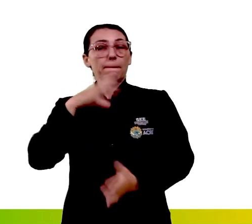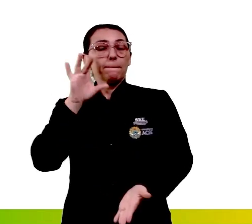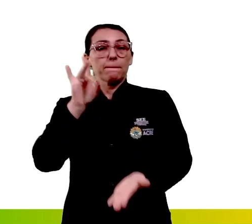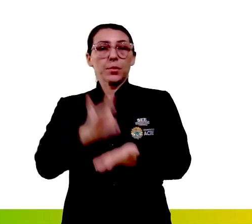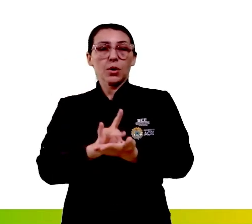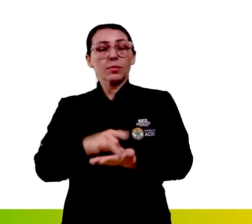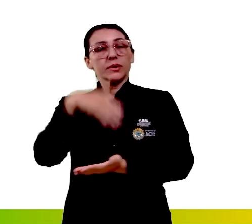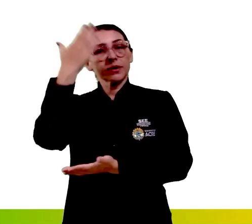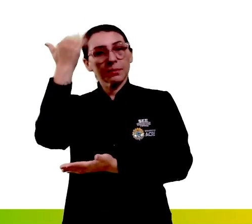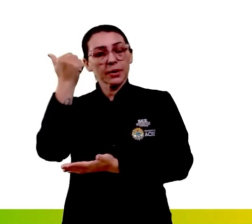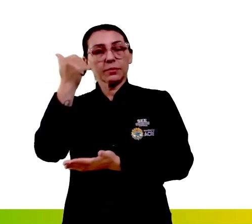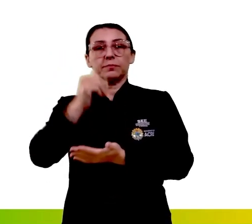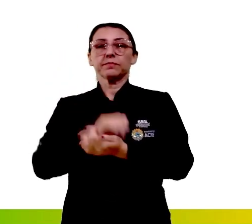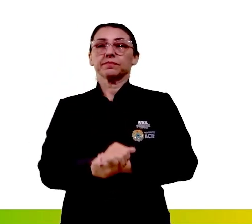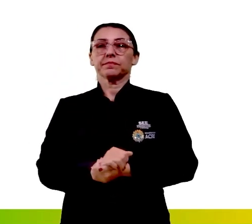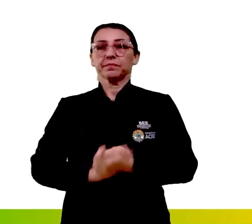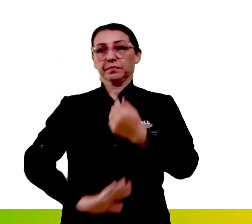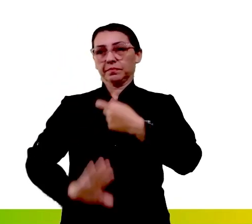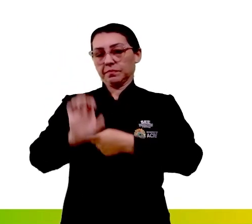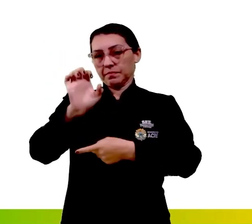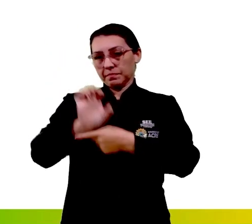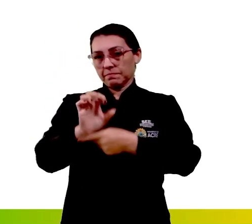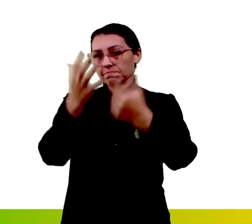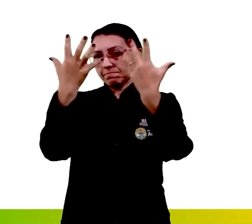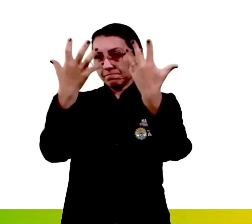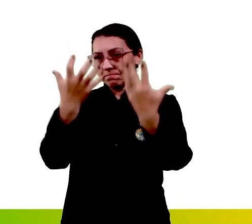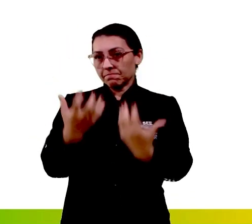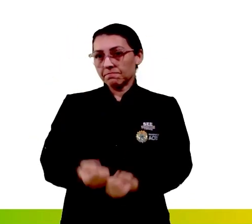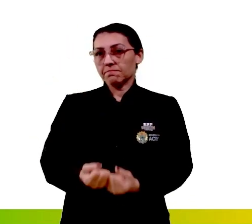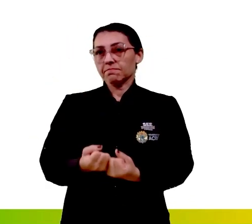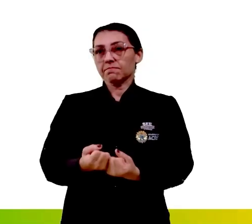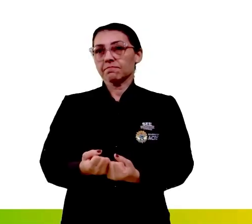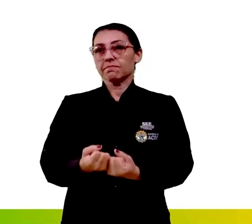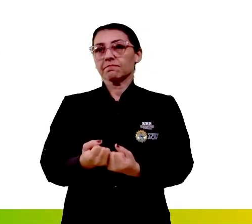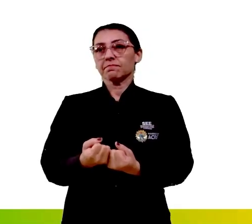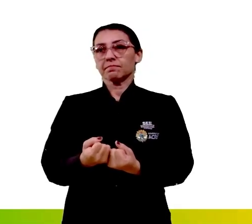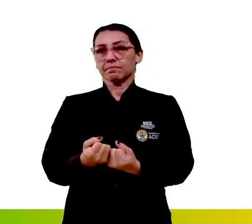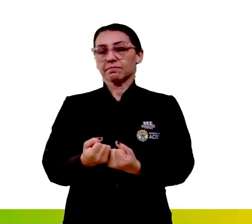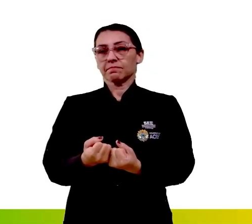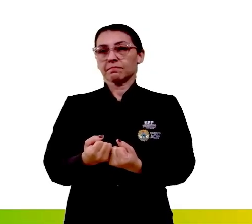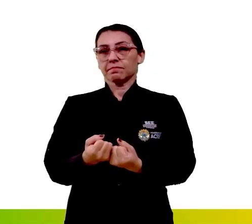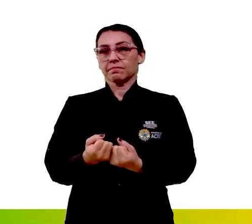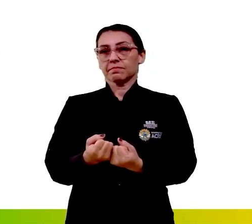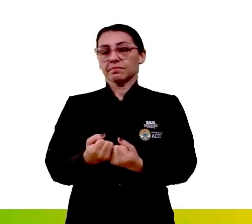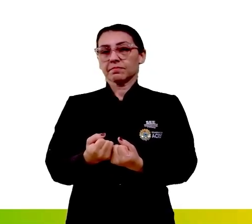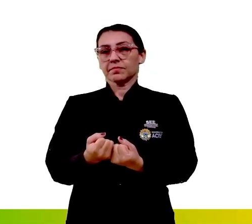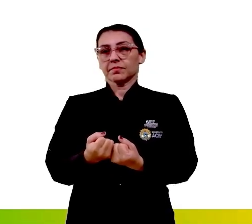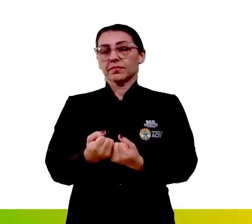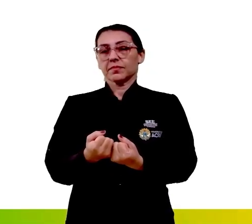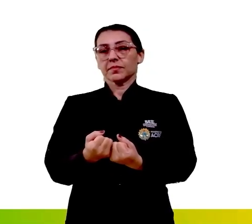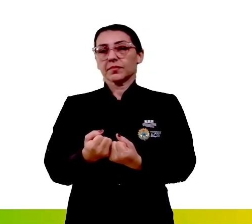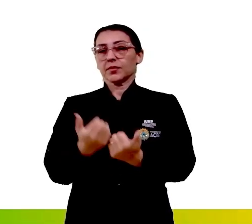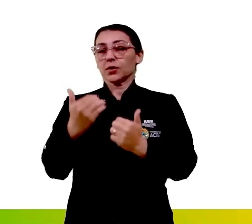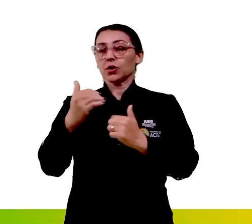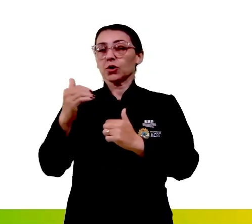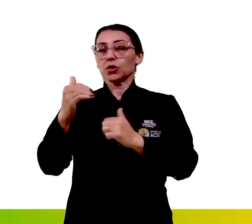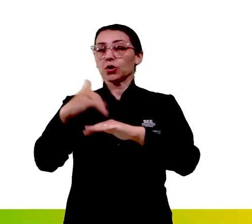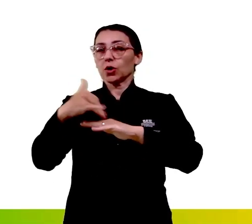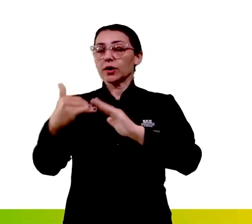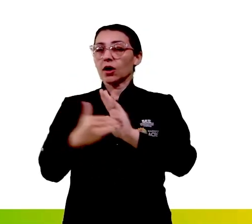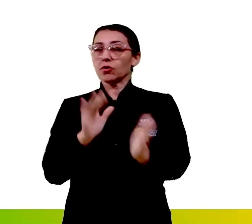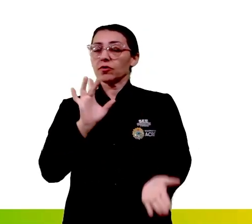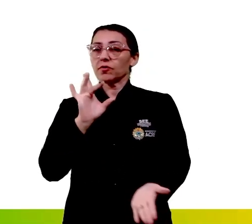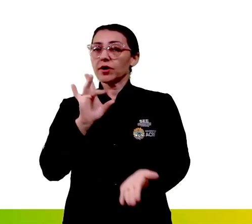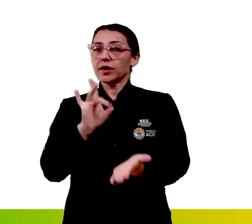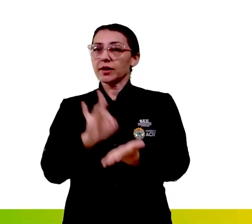de saber. E letra E. A aceitação irrestrita de